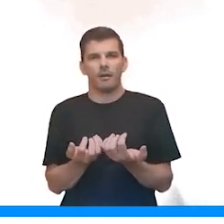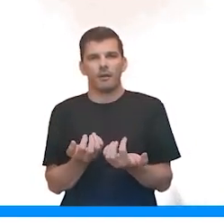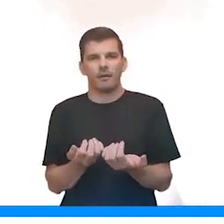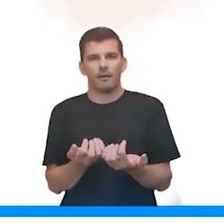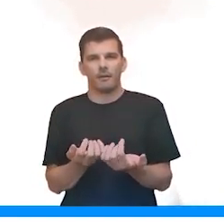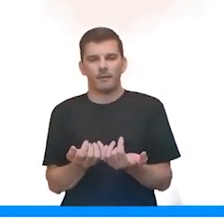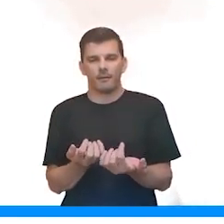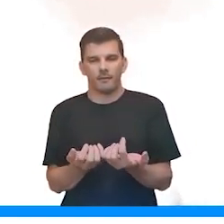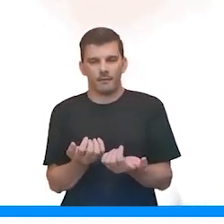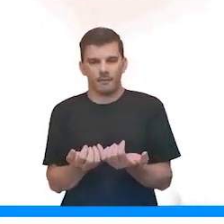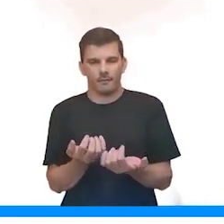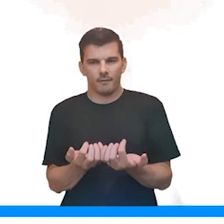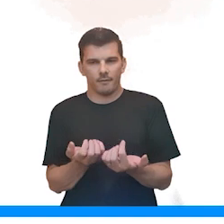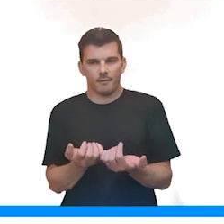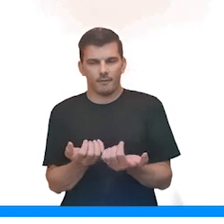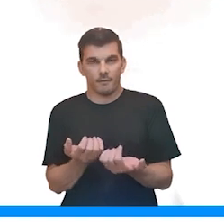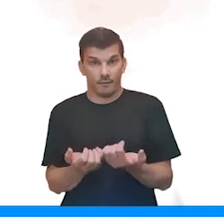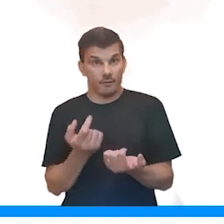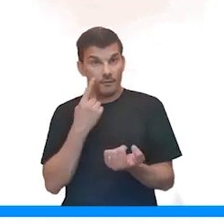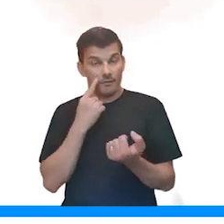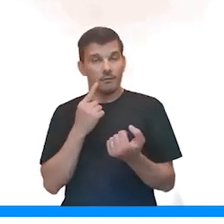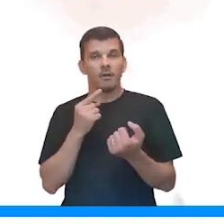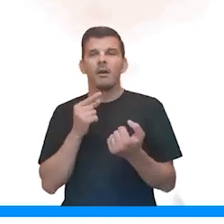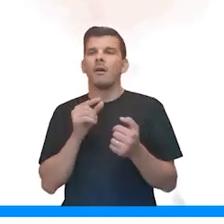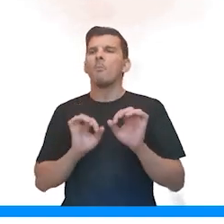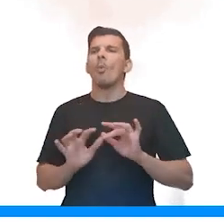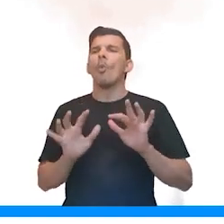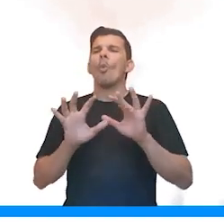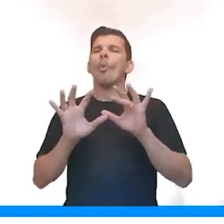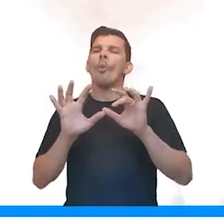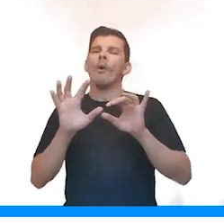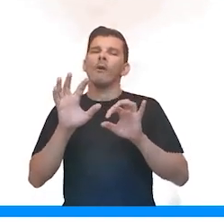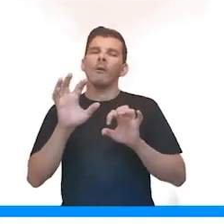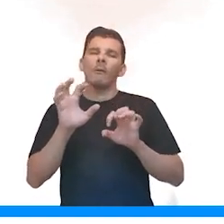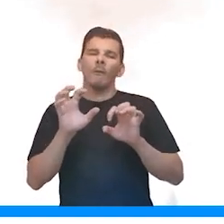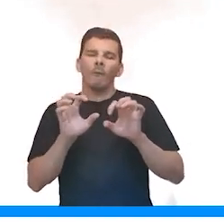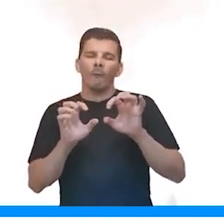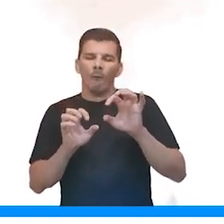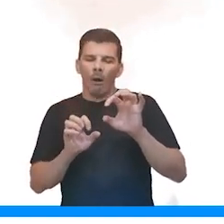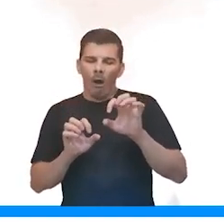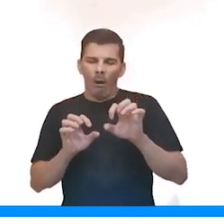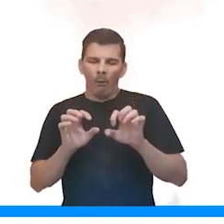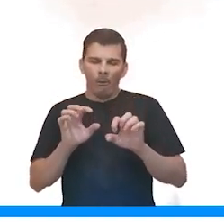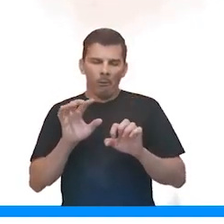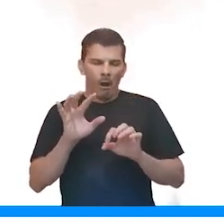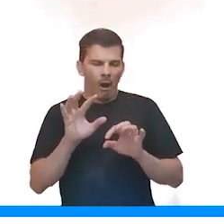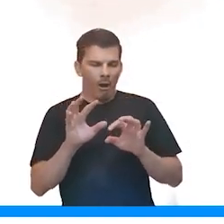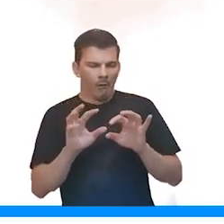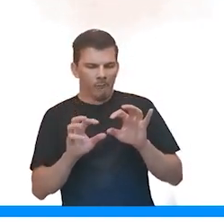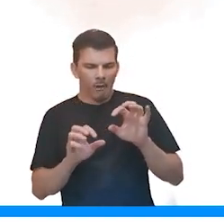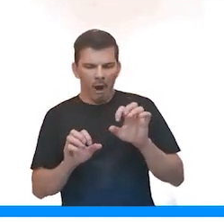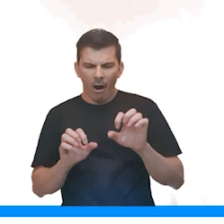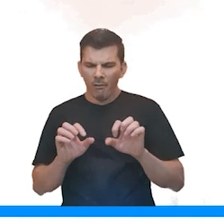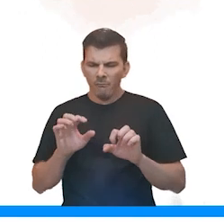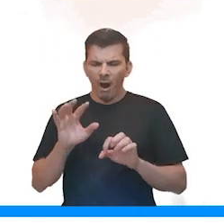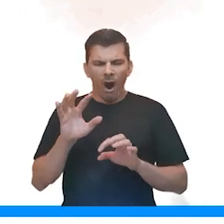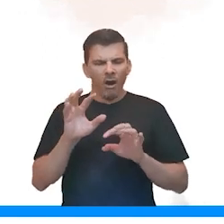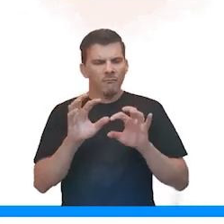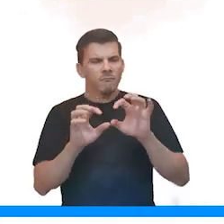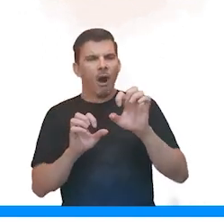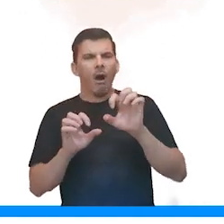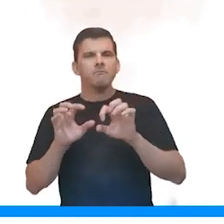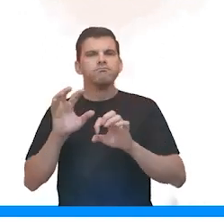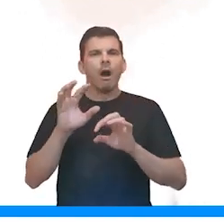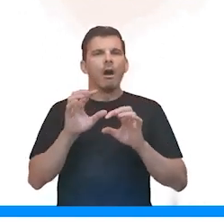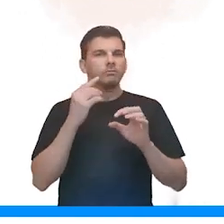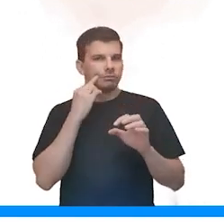reduzir a temperatura do gás. Quando eu reduzo a temperatura do gás, ele passa a se mover